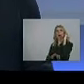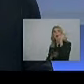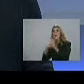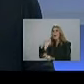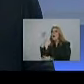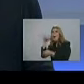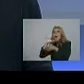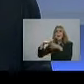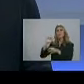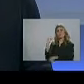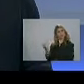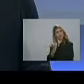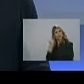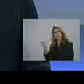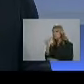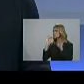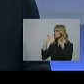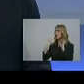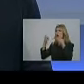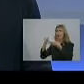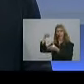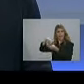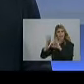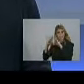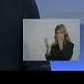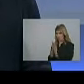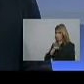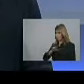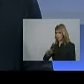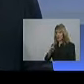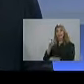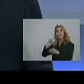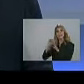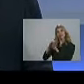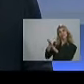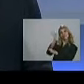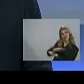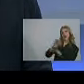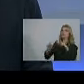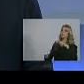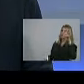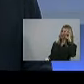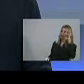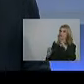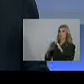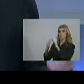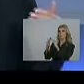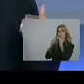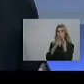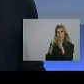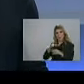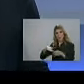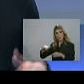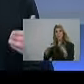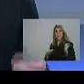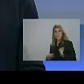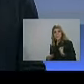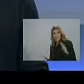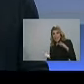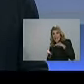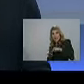importante, né? E ela não se dá apenas dentro da escola. Ela tem que se dar na escola e também no dia a dia das comunidades. A presença da prefeitura